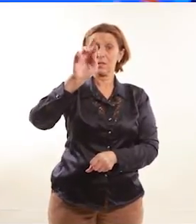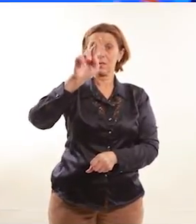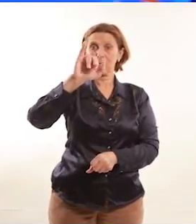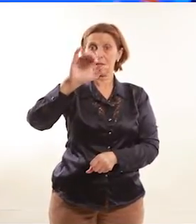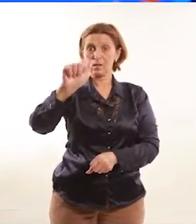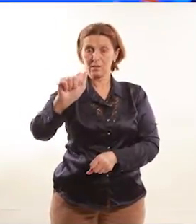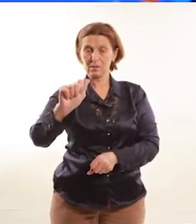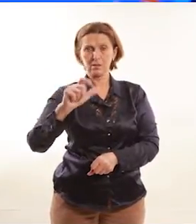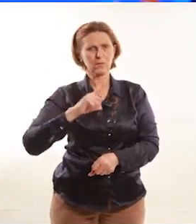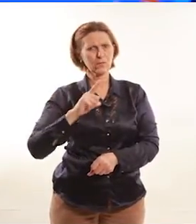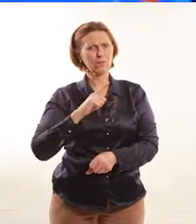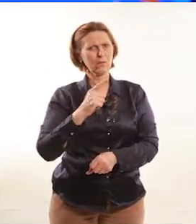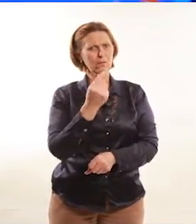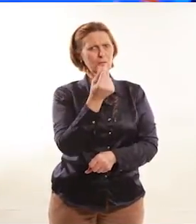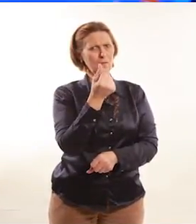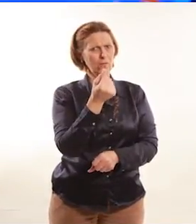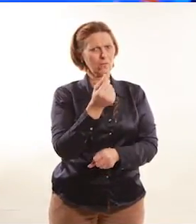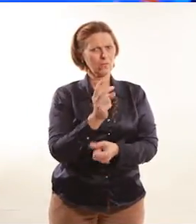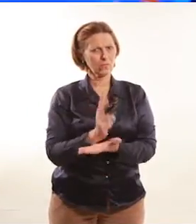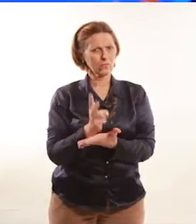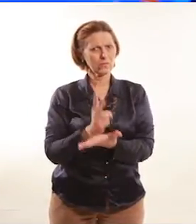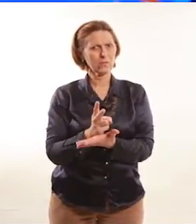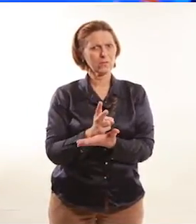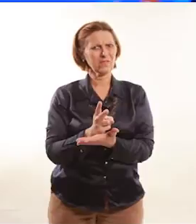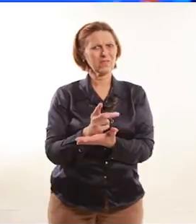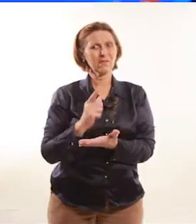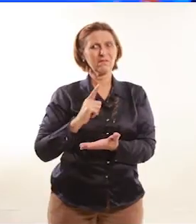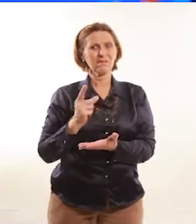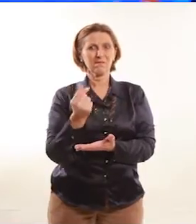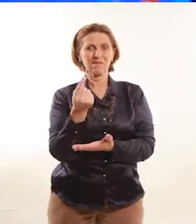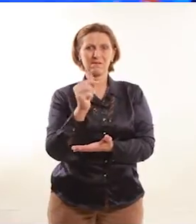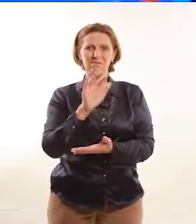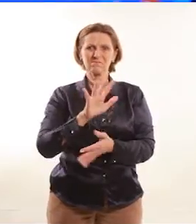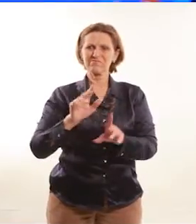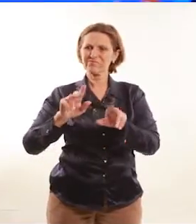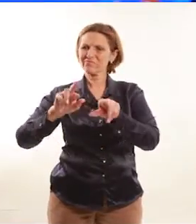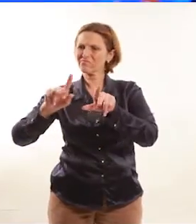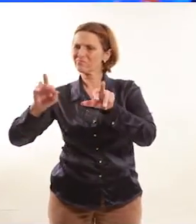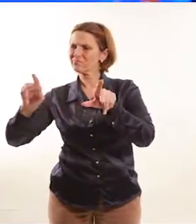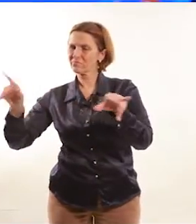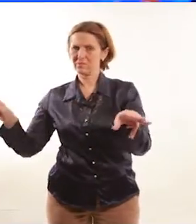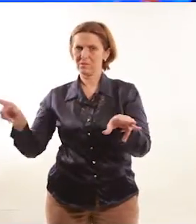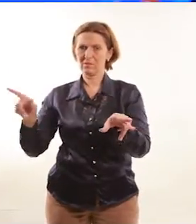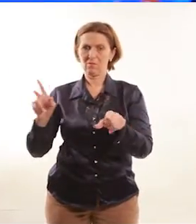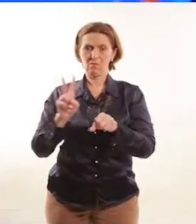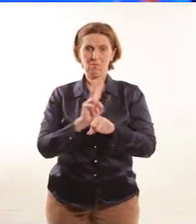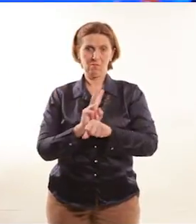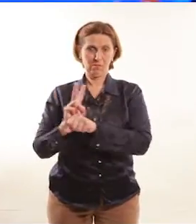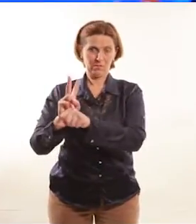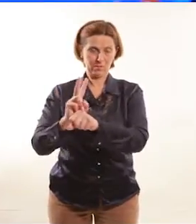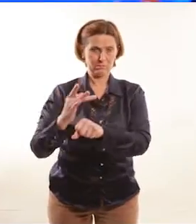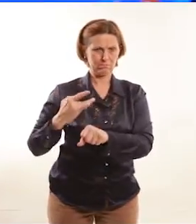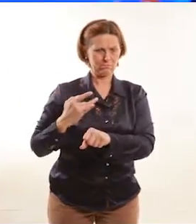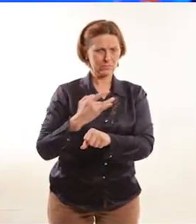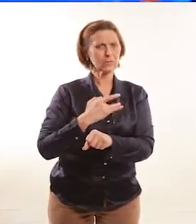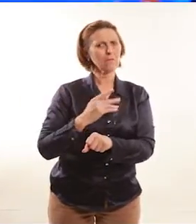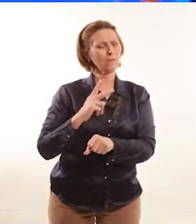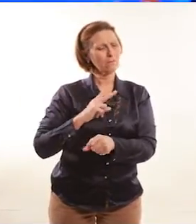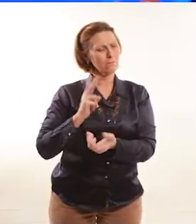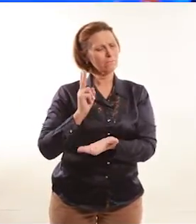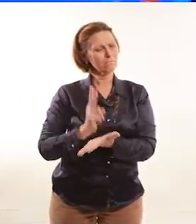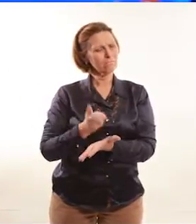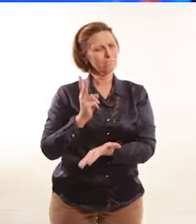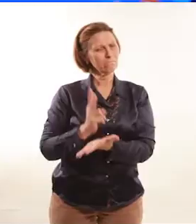teto fixo e o teto variável. Então, por exemplo, o componente de Vigilância em Saúde, ele tem o teto fixo